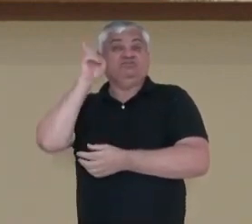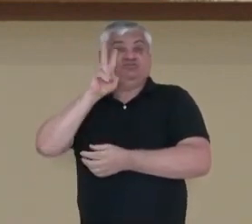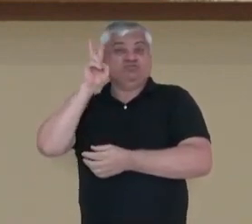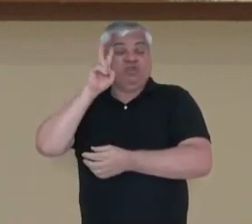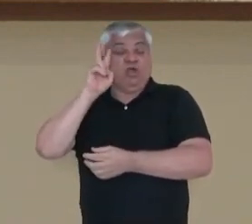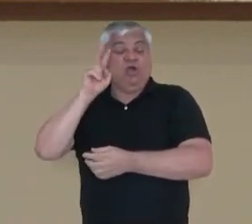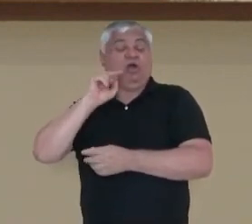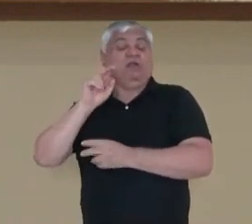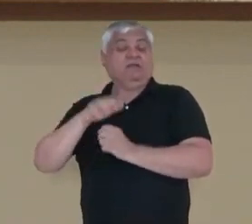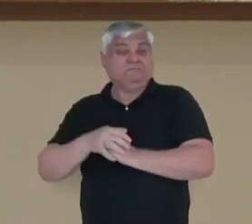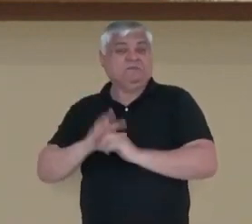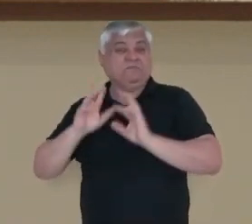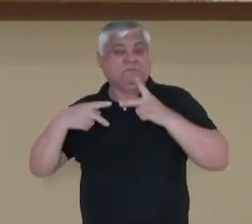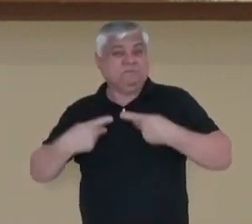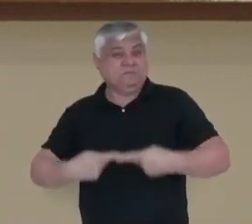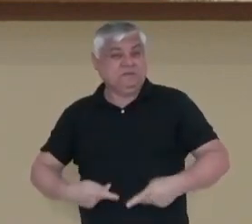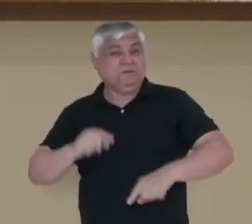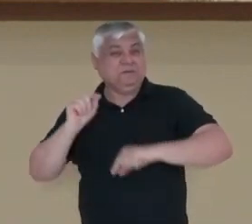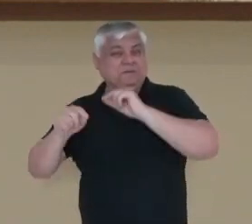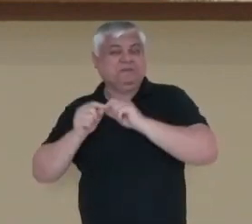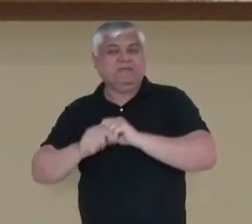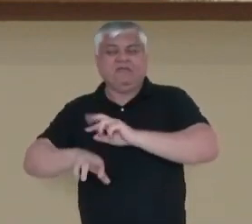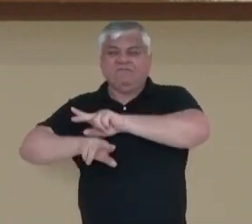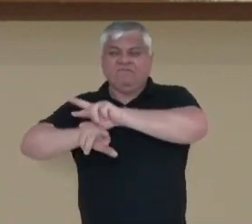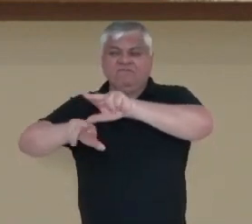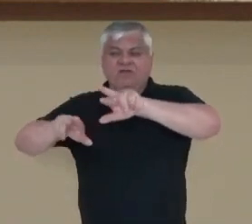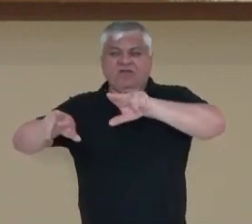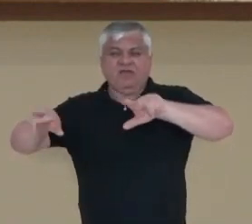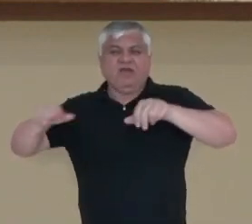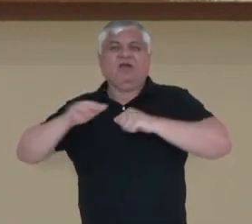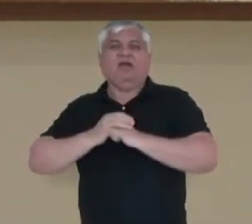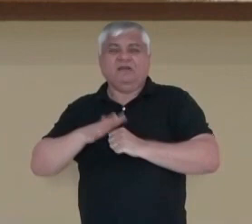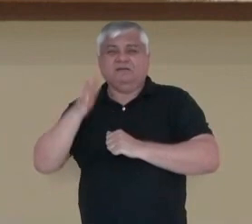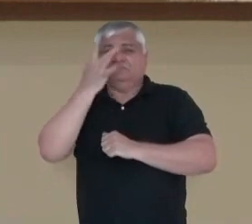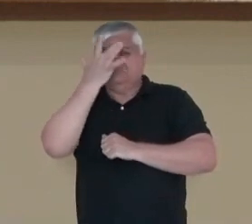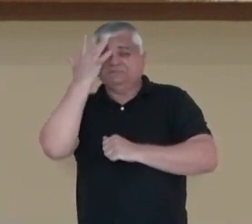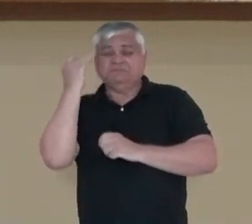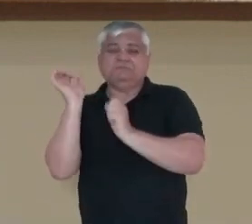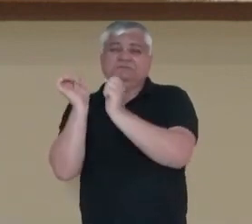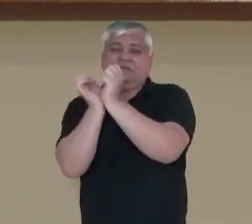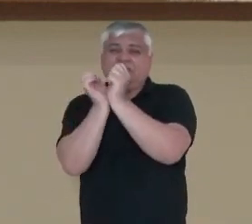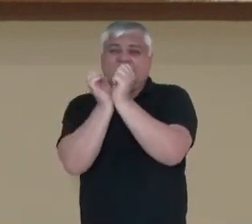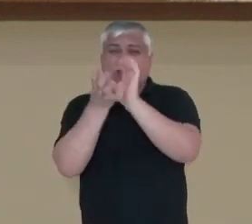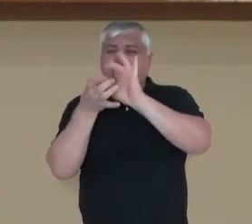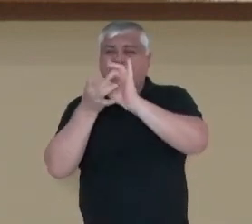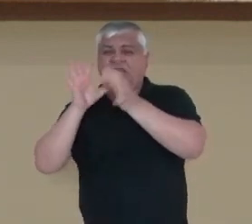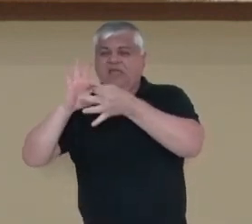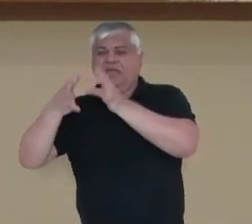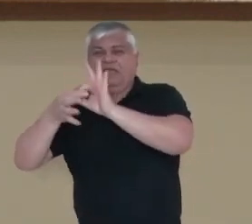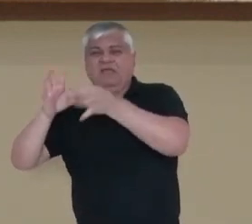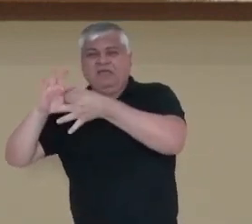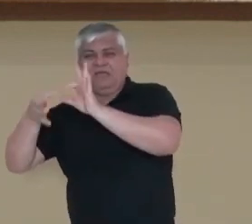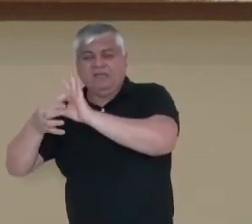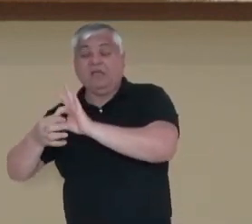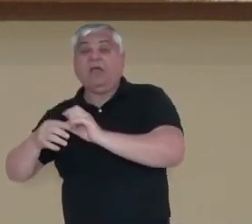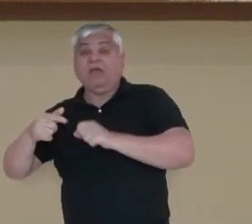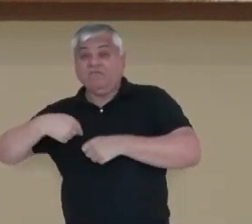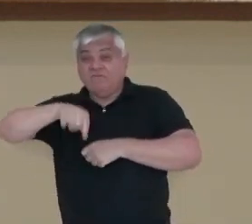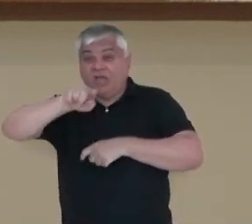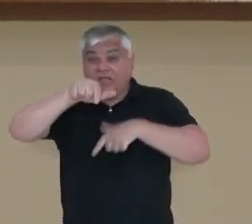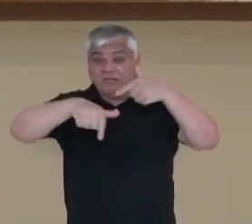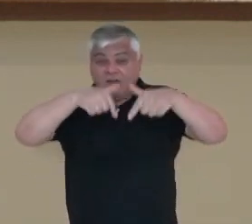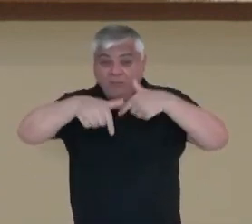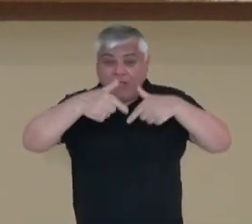da humanidade, onde vários dos congoleses tinham que ficar acorrentados e quando iam trabalhar na exploração